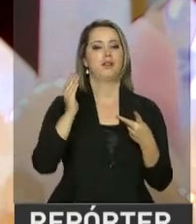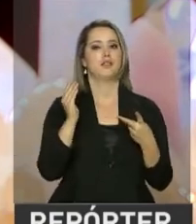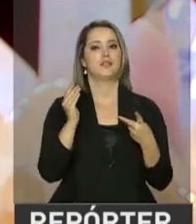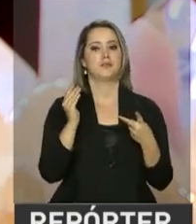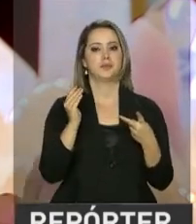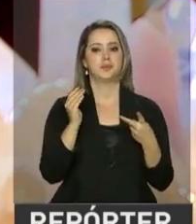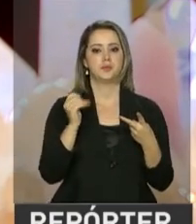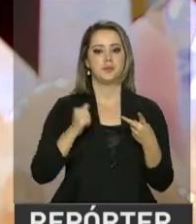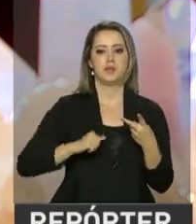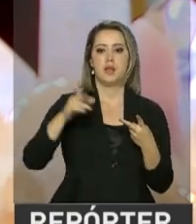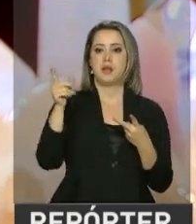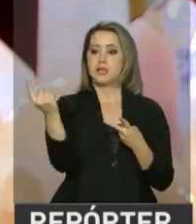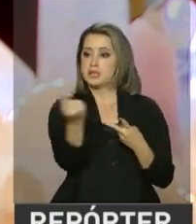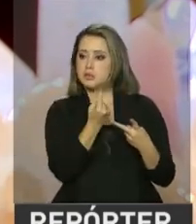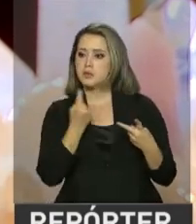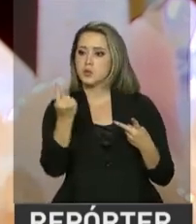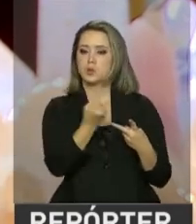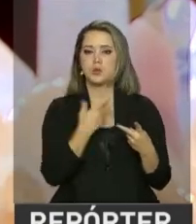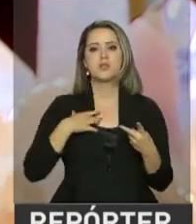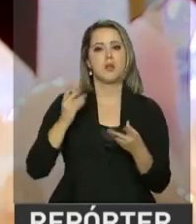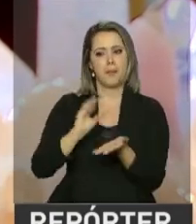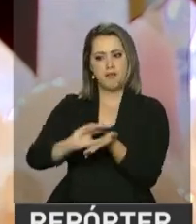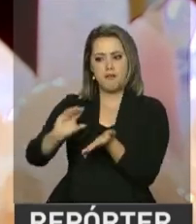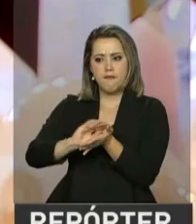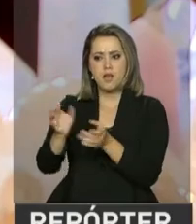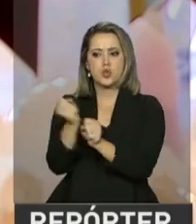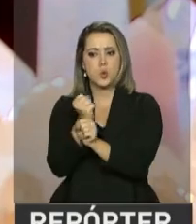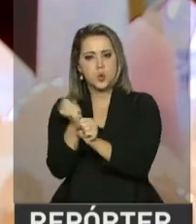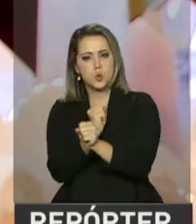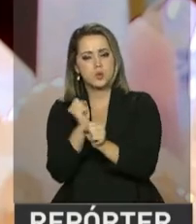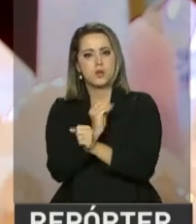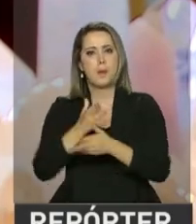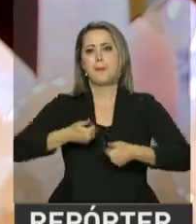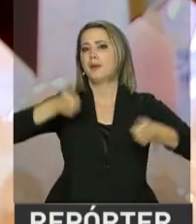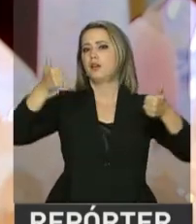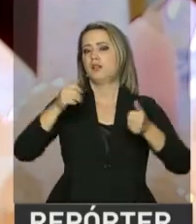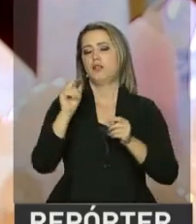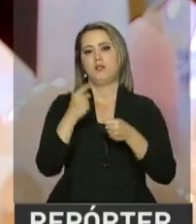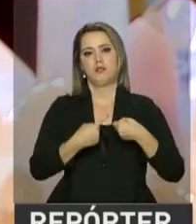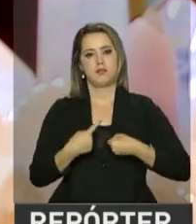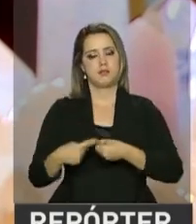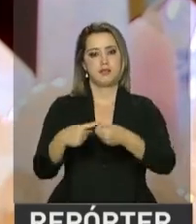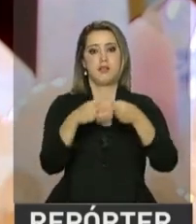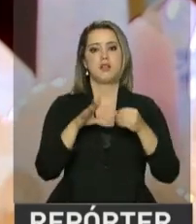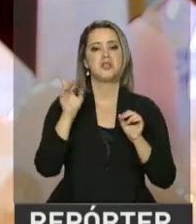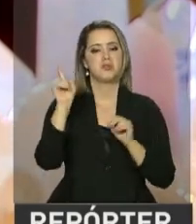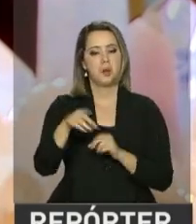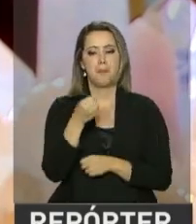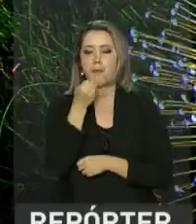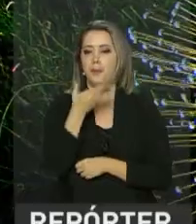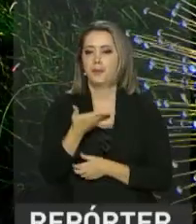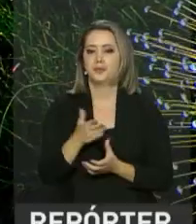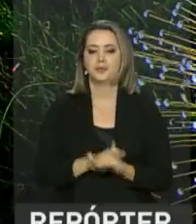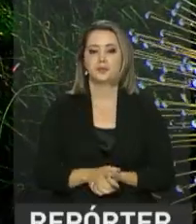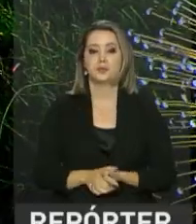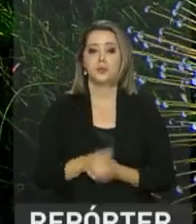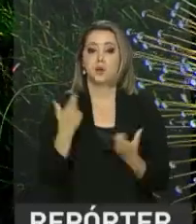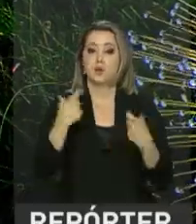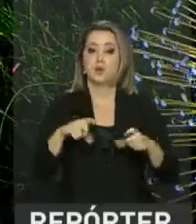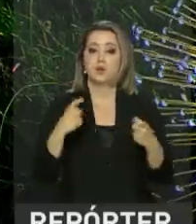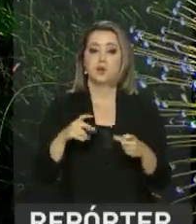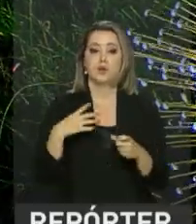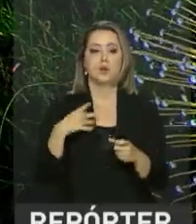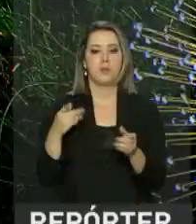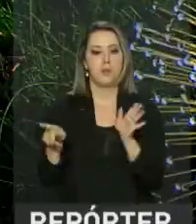as pessoas também investem mais em construção e melhoria então eu acho que é ótimo o parque abriga a